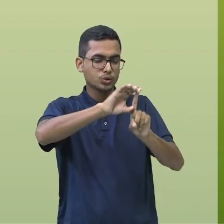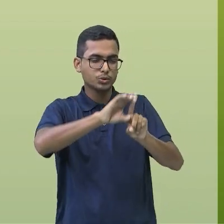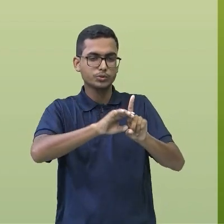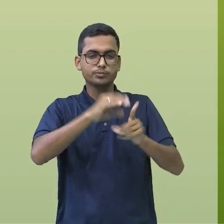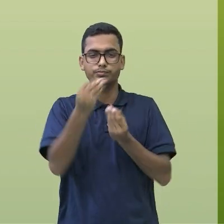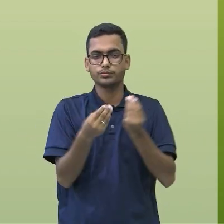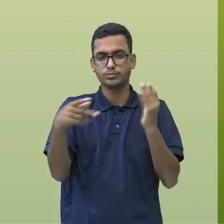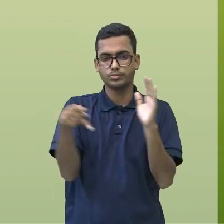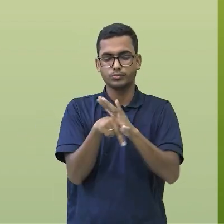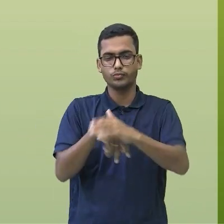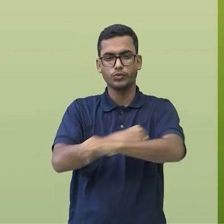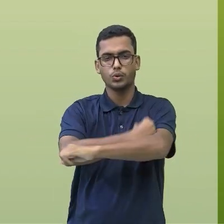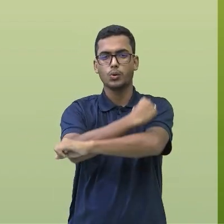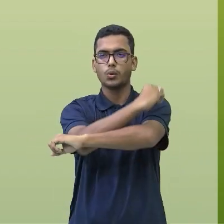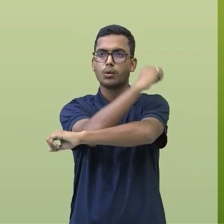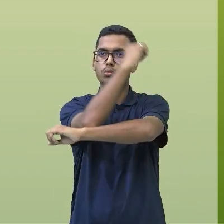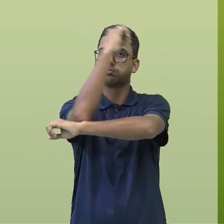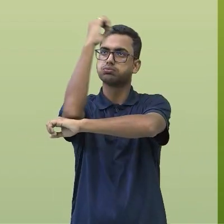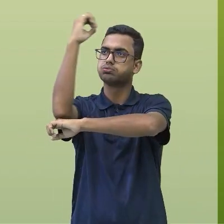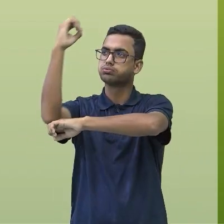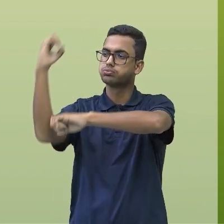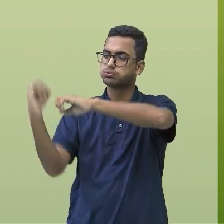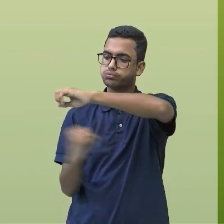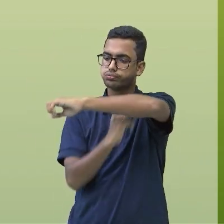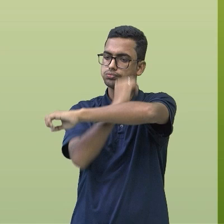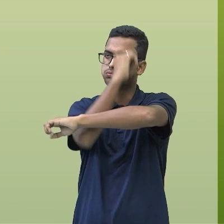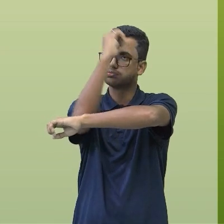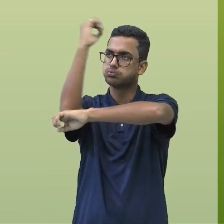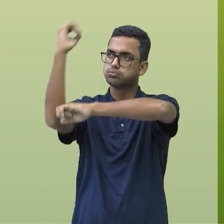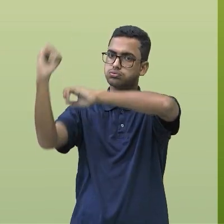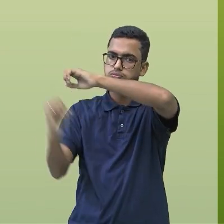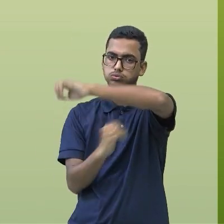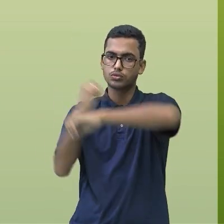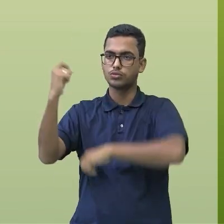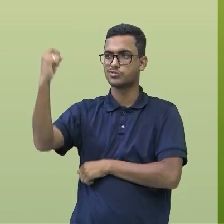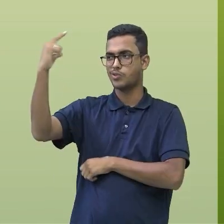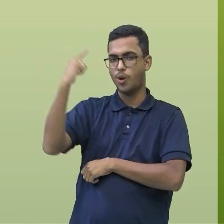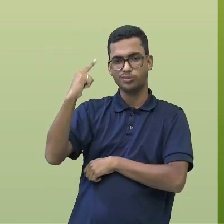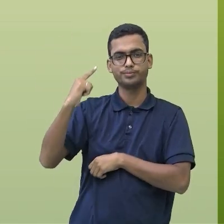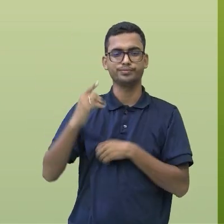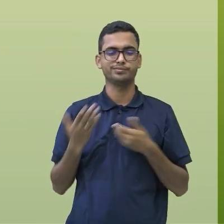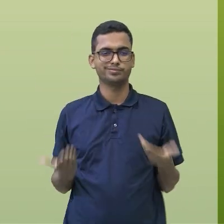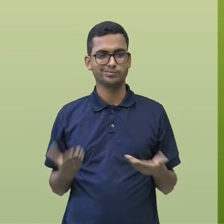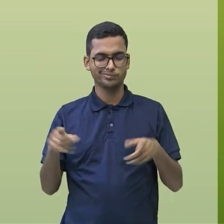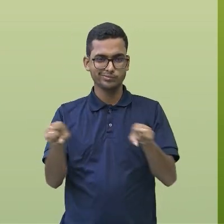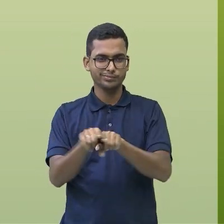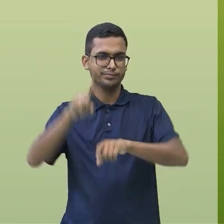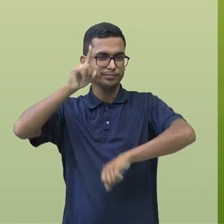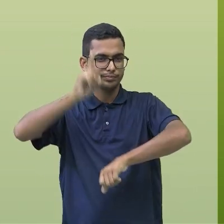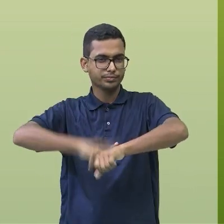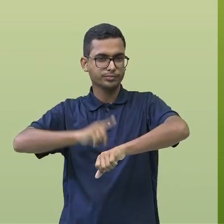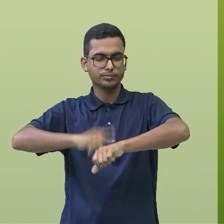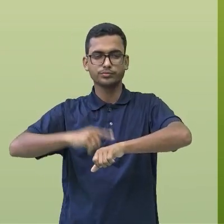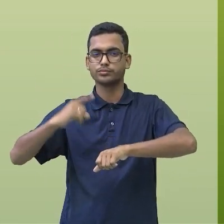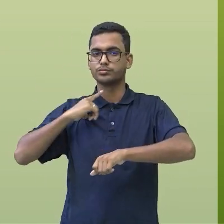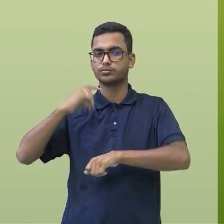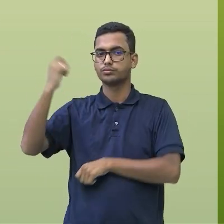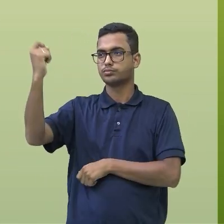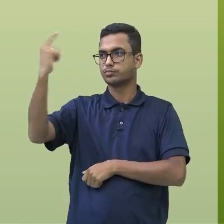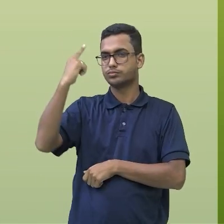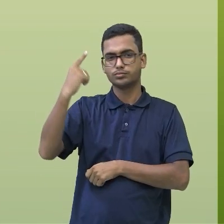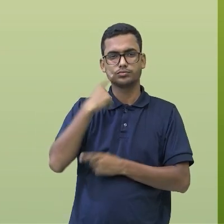a trajetória anual do Sol, o qual era dividido em Tempo Novo,